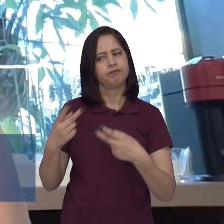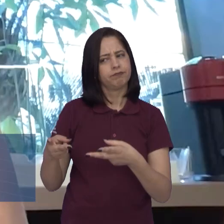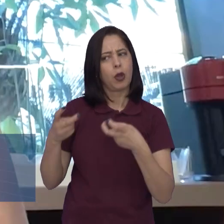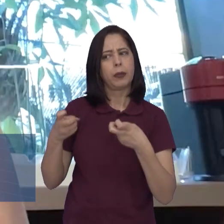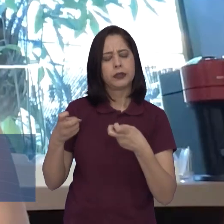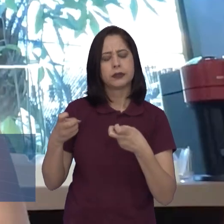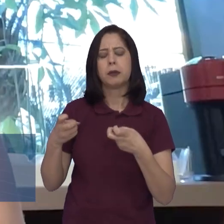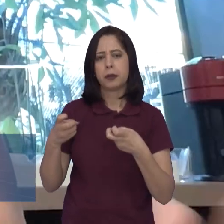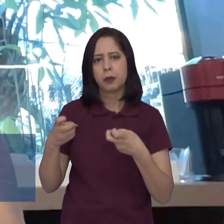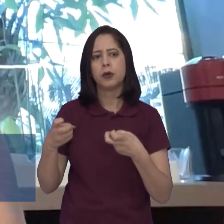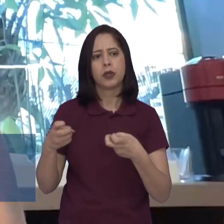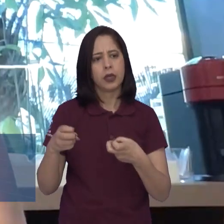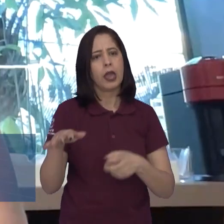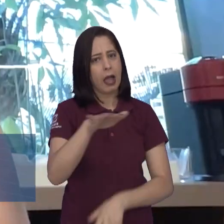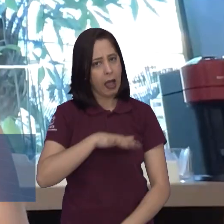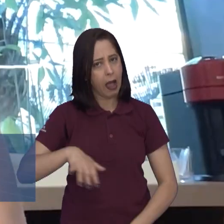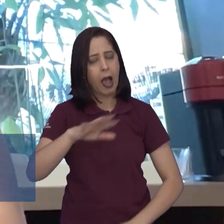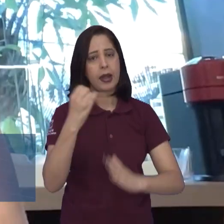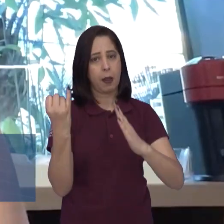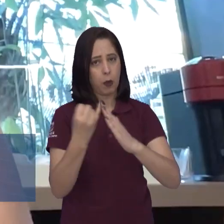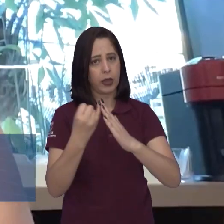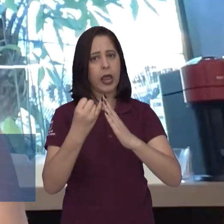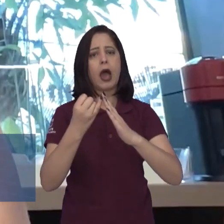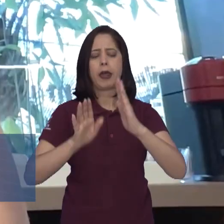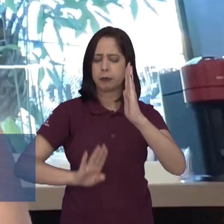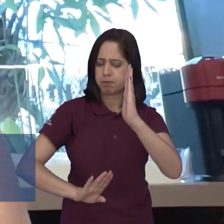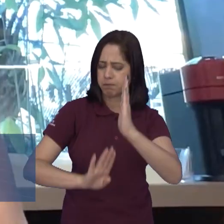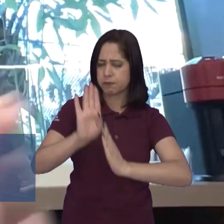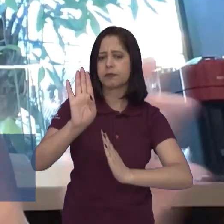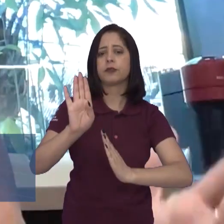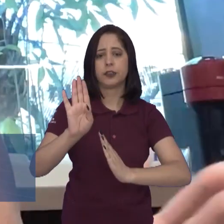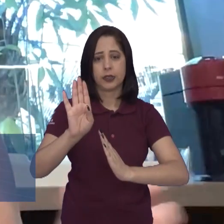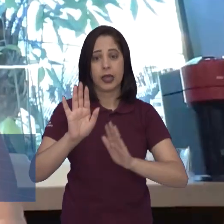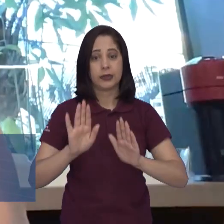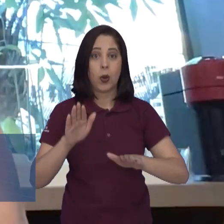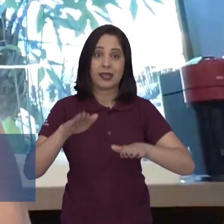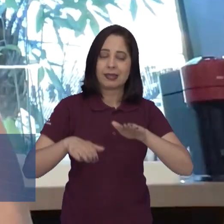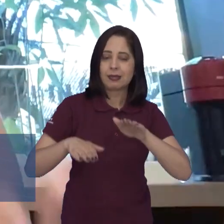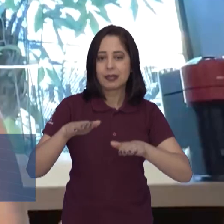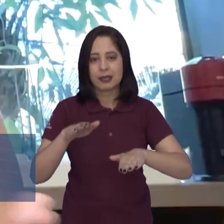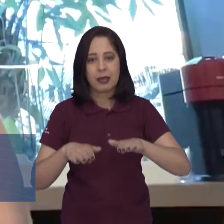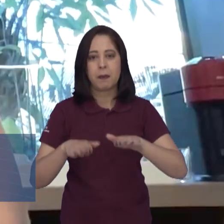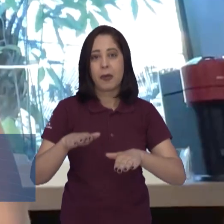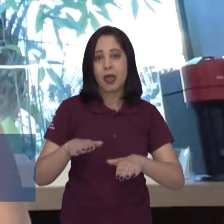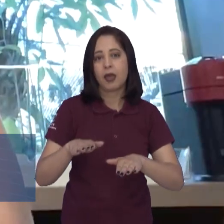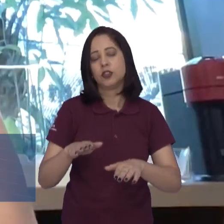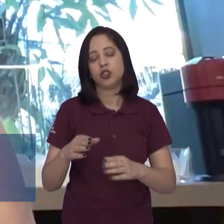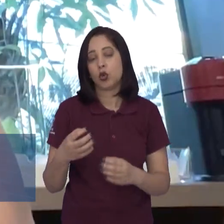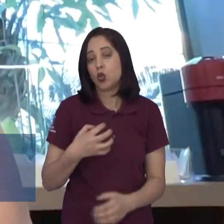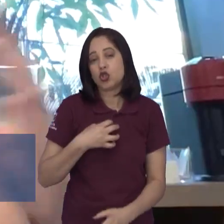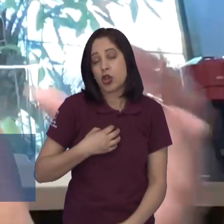próspero, com várias oportunidades. Então, dependendo do nível que você está, né, do seu estilo de